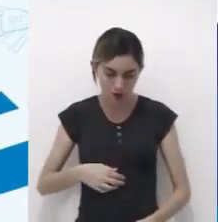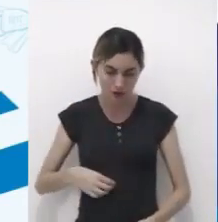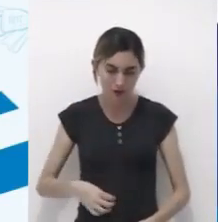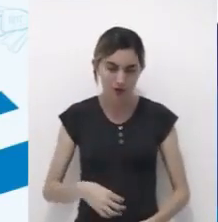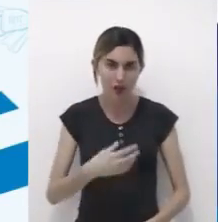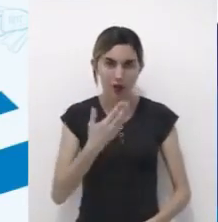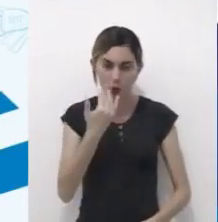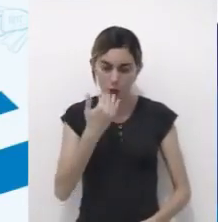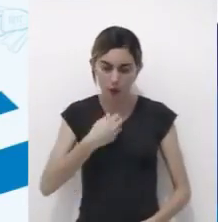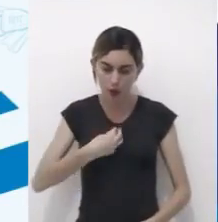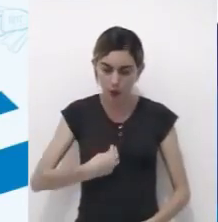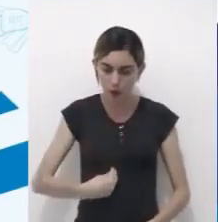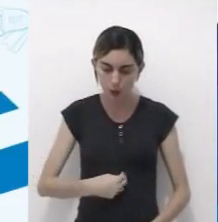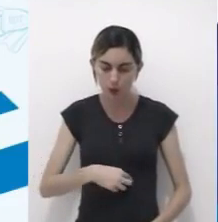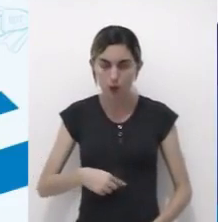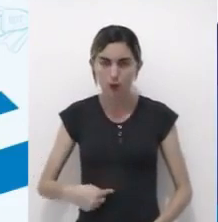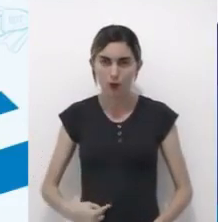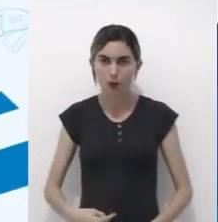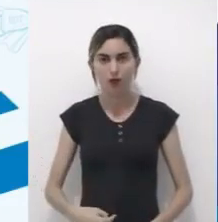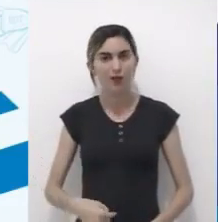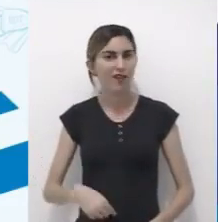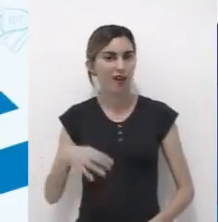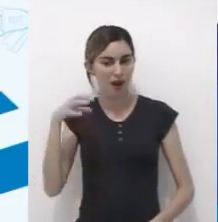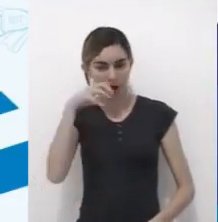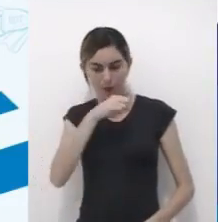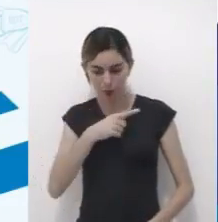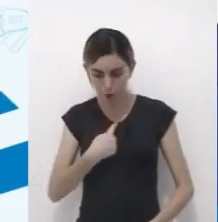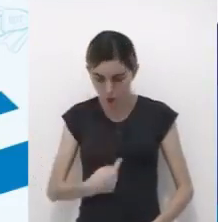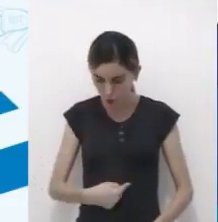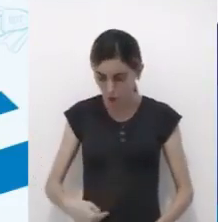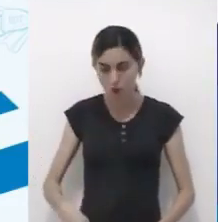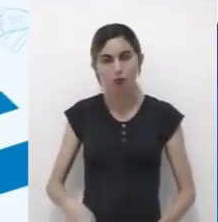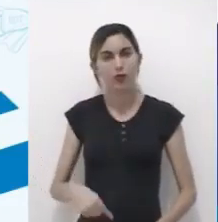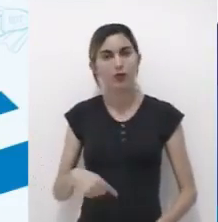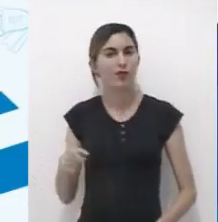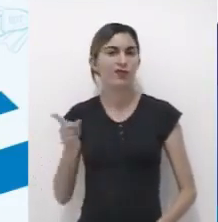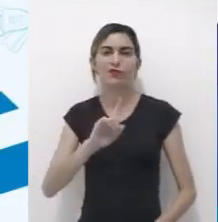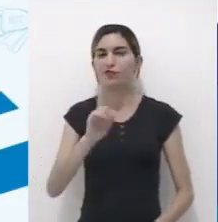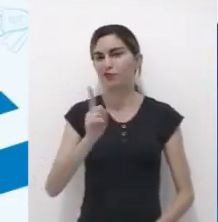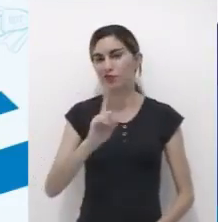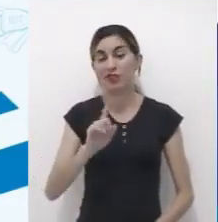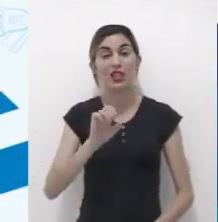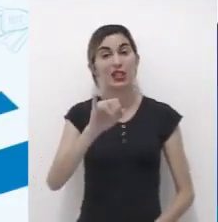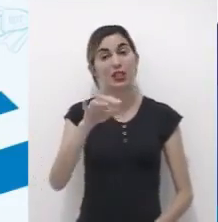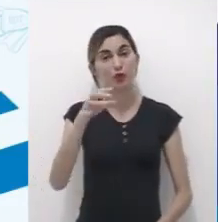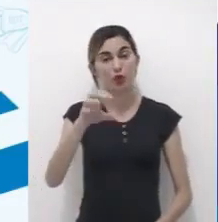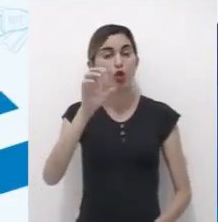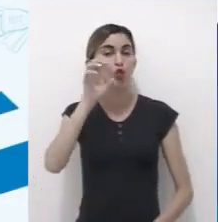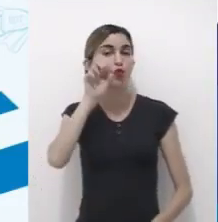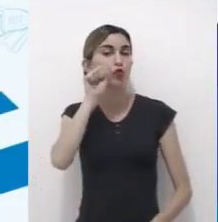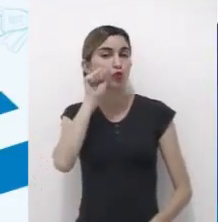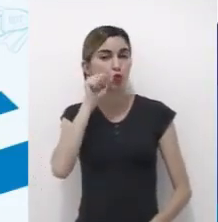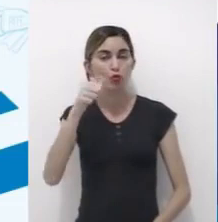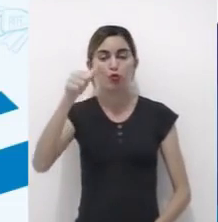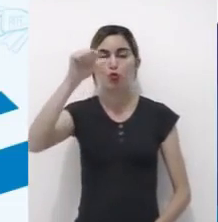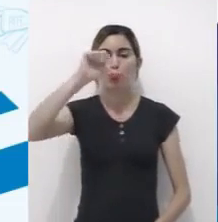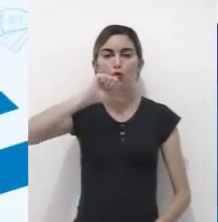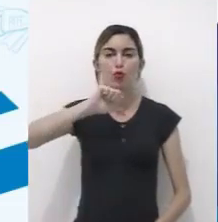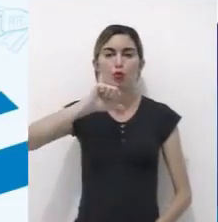digestão? Não, não vai acelerar a sua digestão. Mas se de repente você tomar um